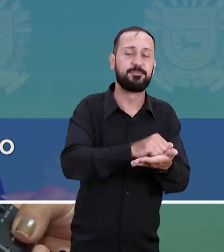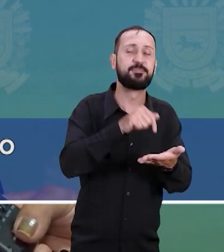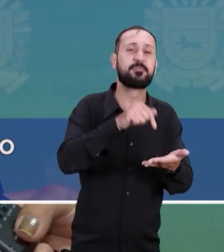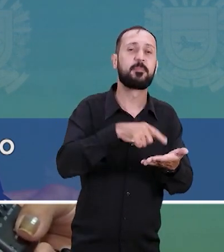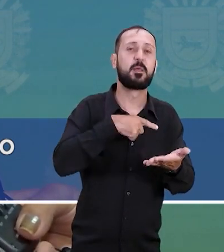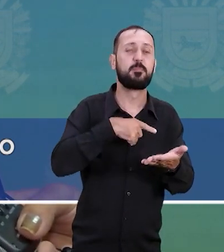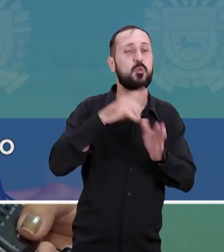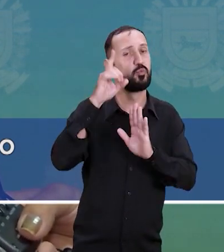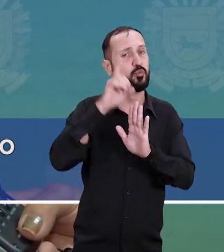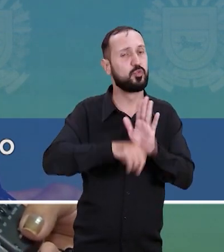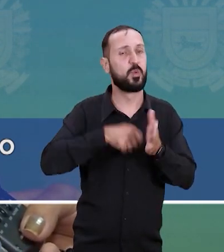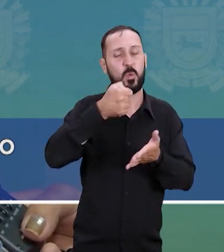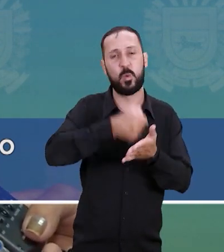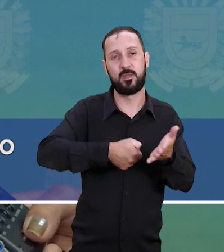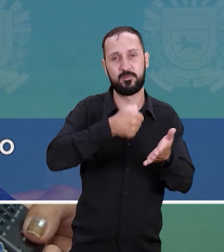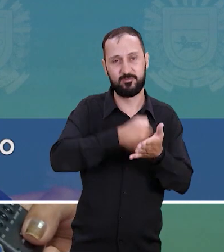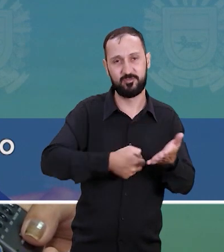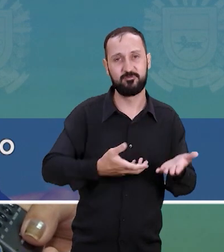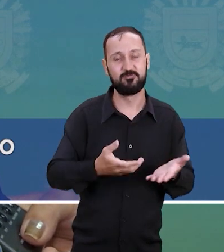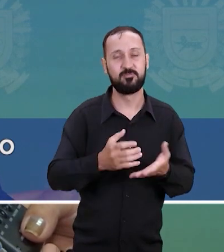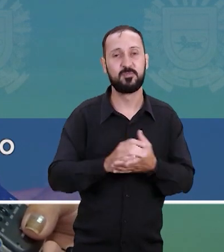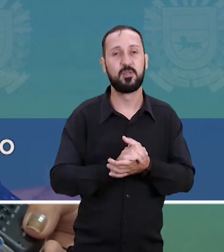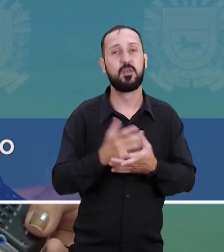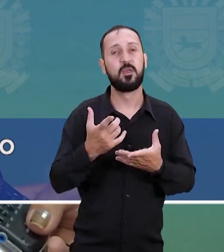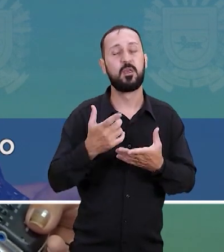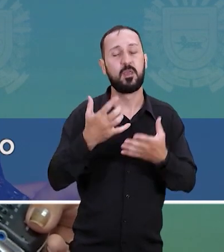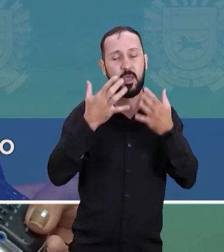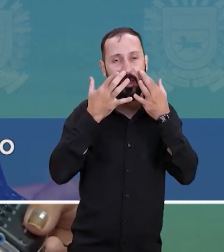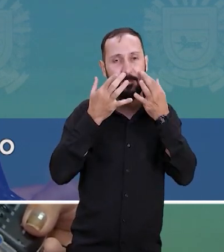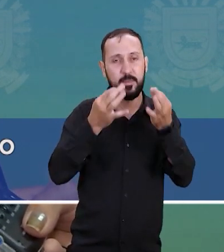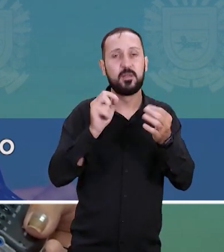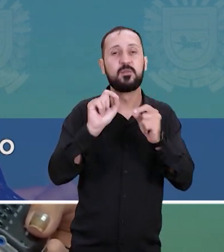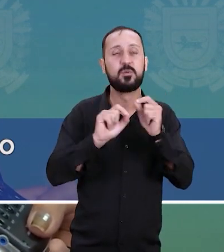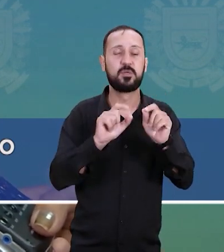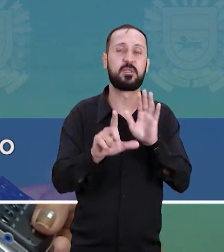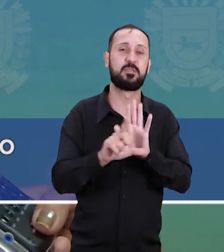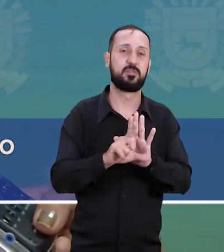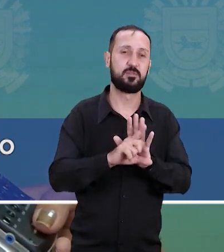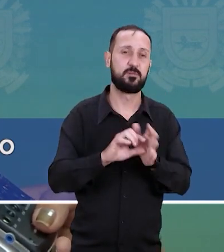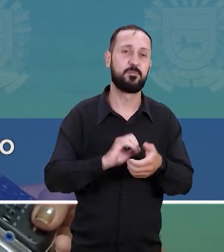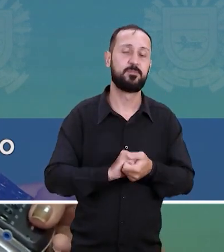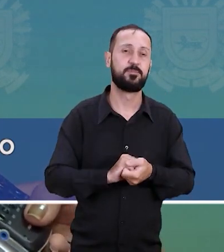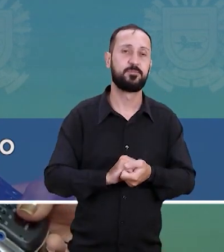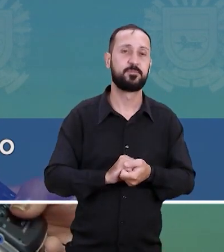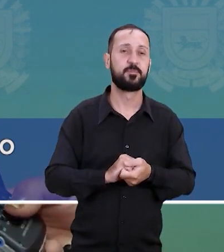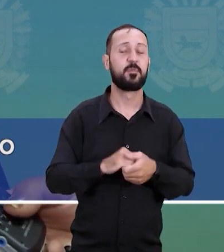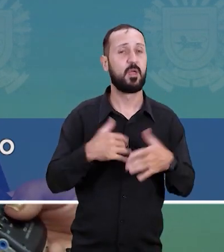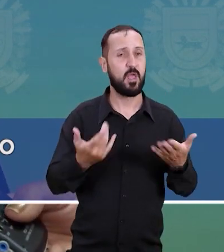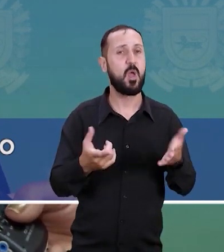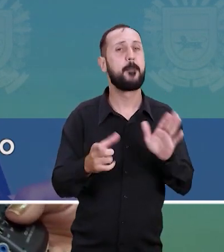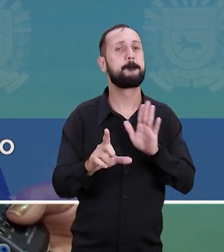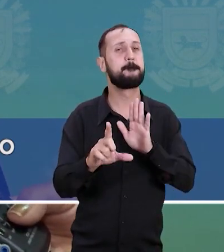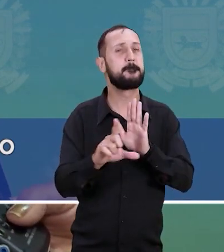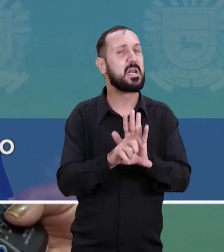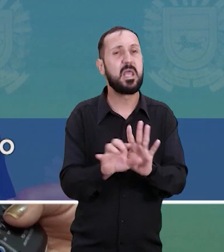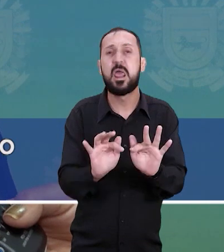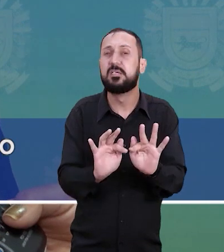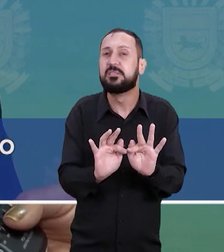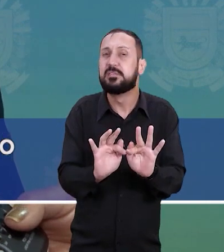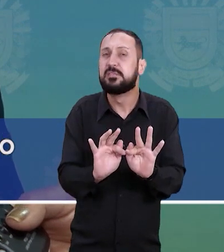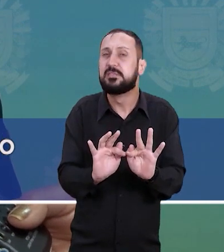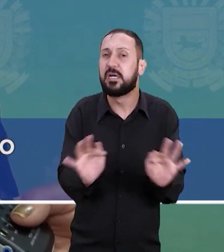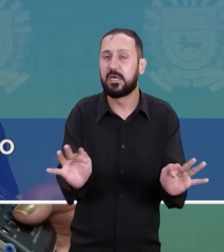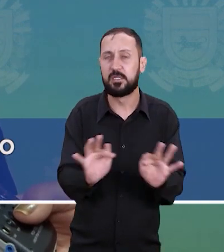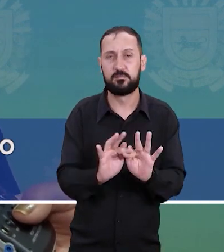cumprida os seus direitos e a observância da legislação. Então é uma